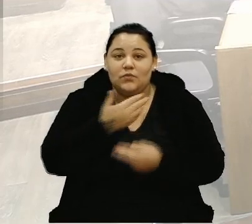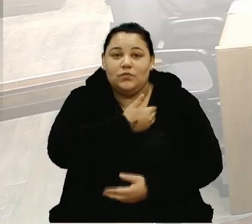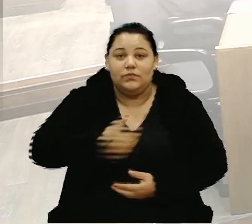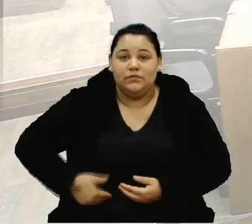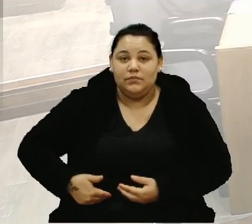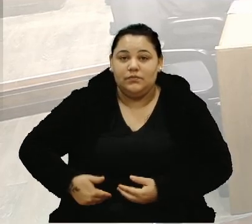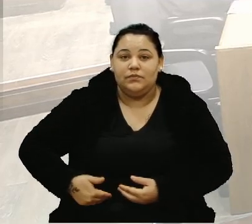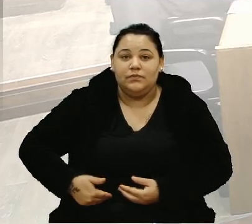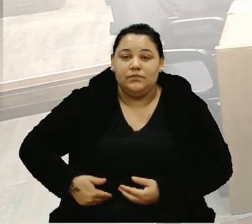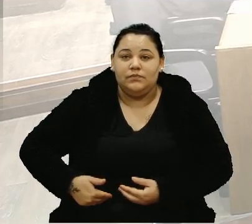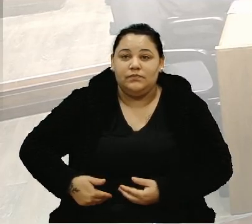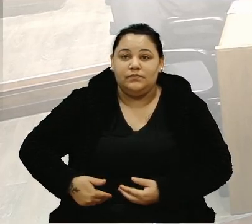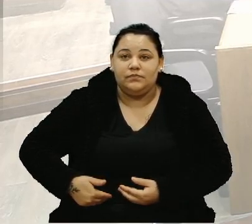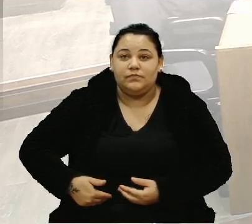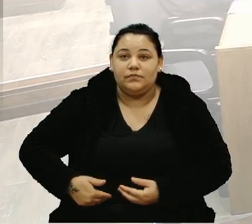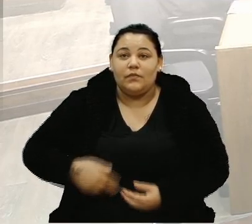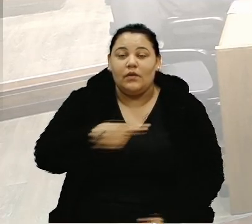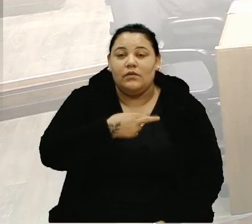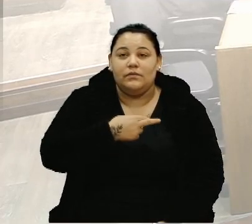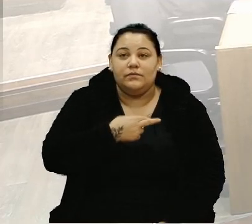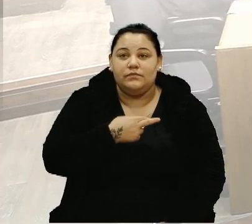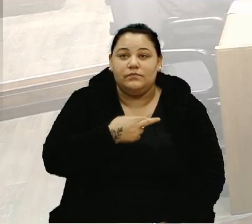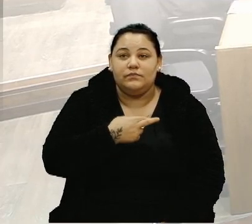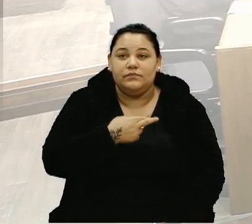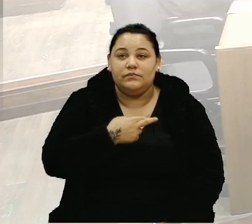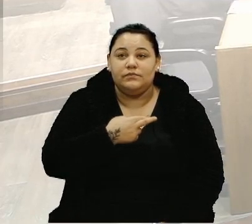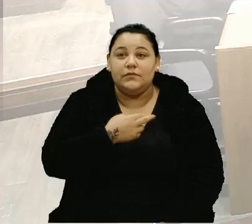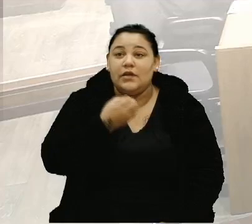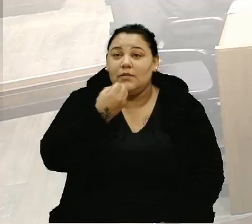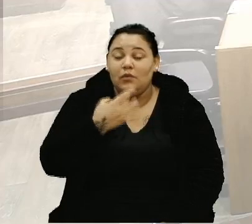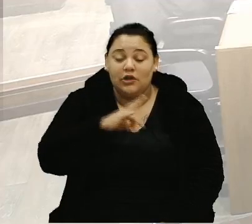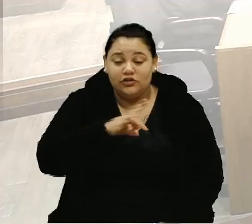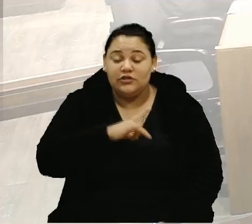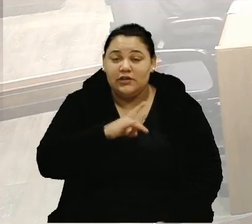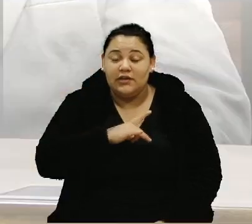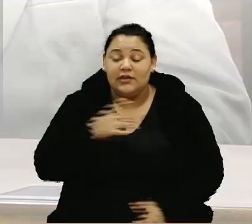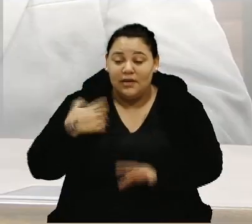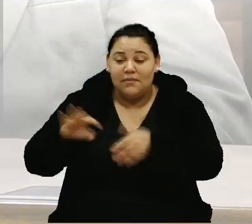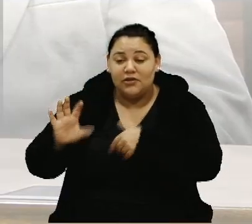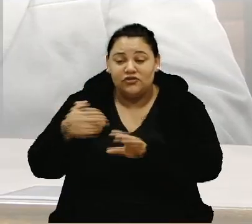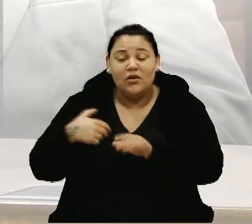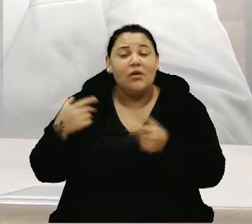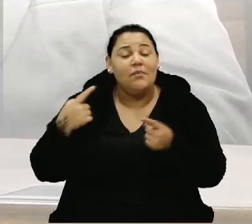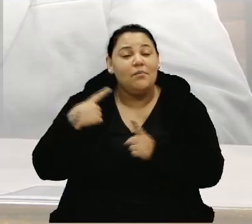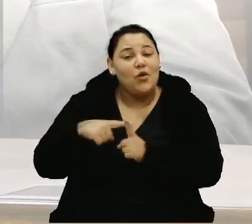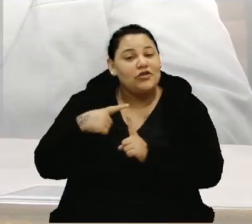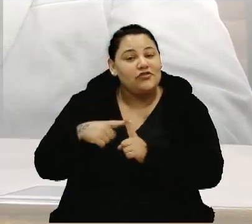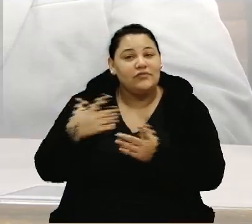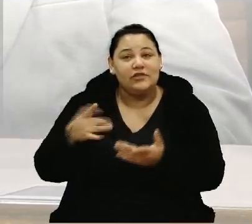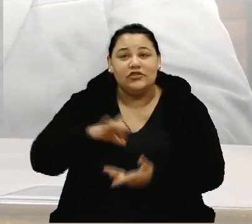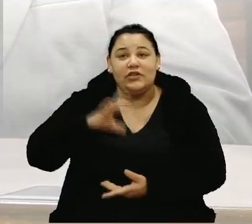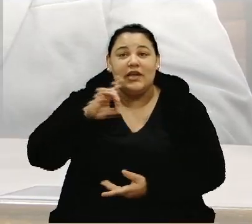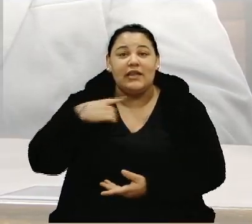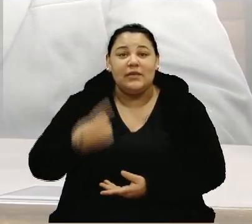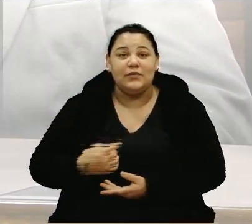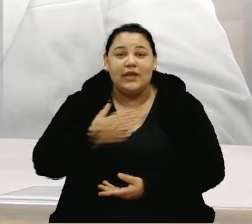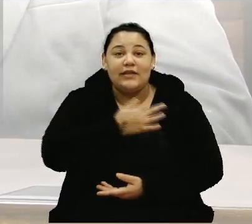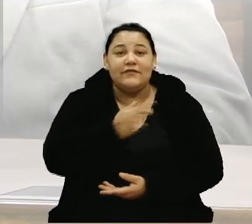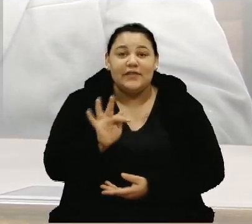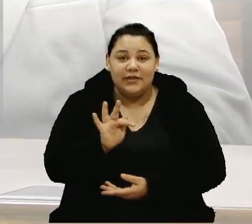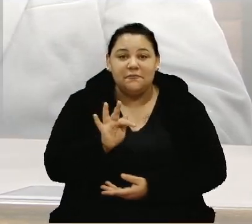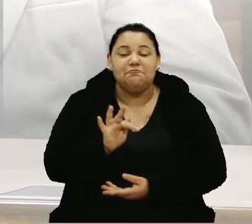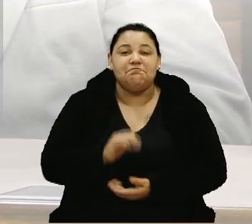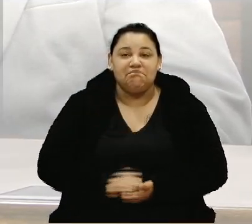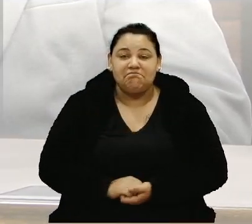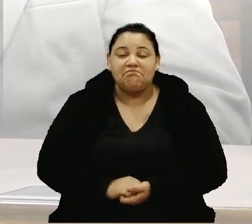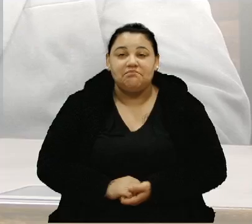deputada Denise. E que bom que a gente tem essa sinergia positiva e a gente tem a deputada federal. E mostra que